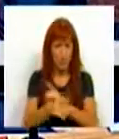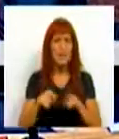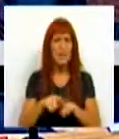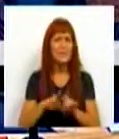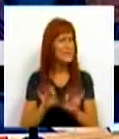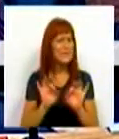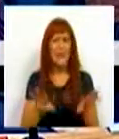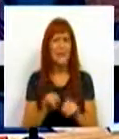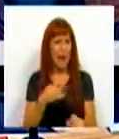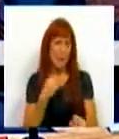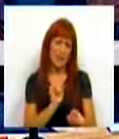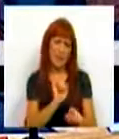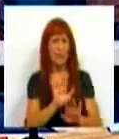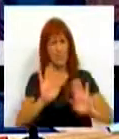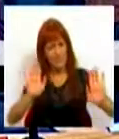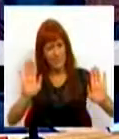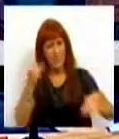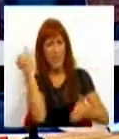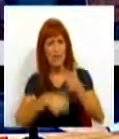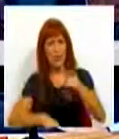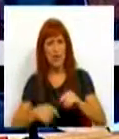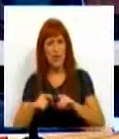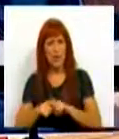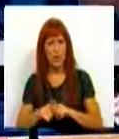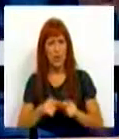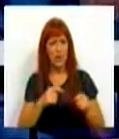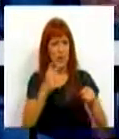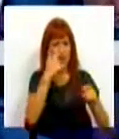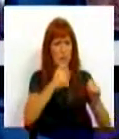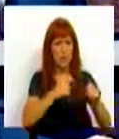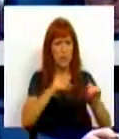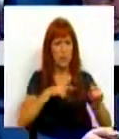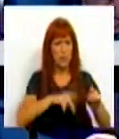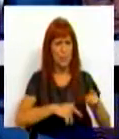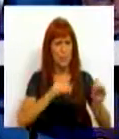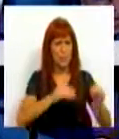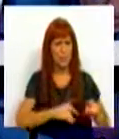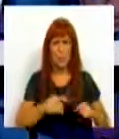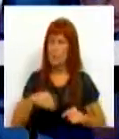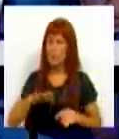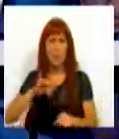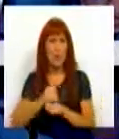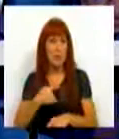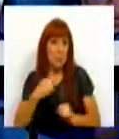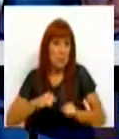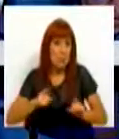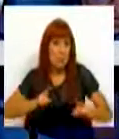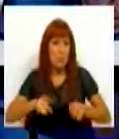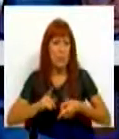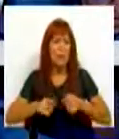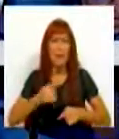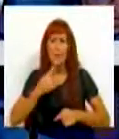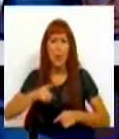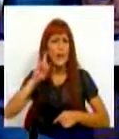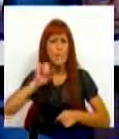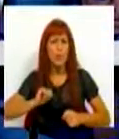de encontro à sua preocupação, tributarmos menos os portugueses, e como outra preocupação, que não sei se partilha, mas é que é